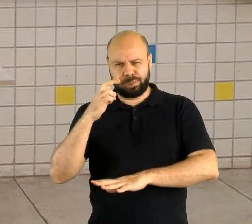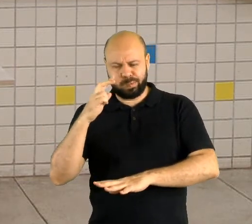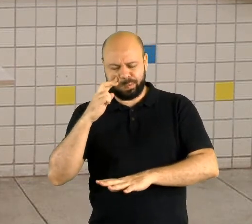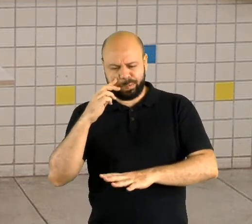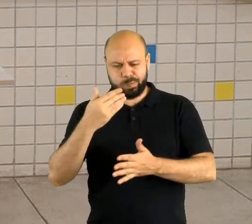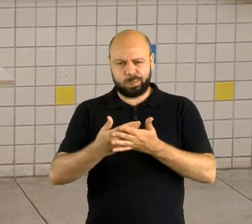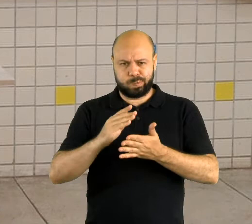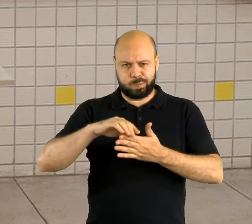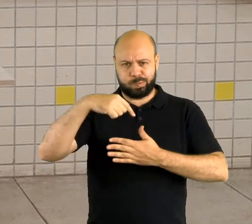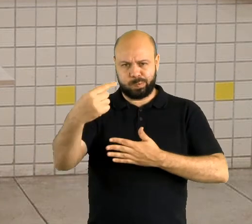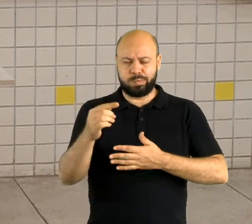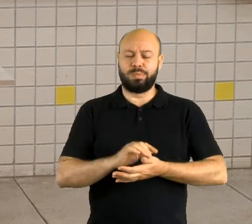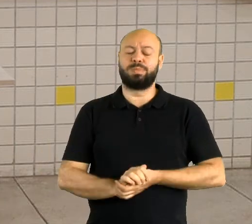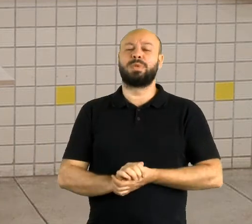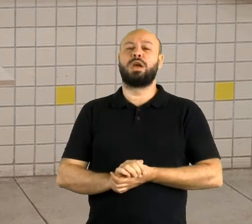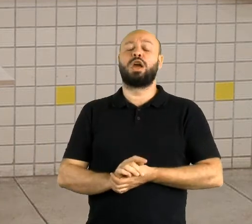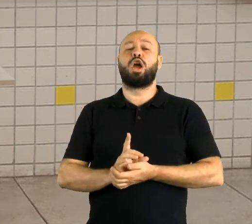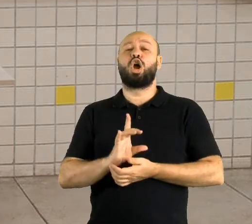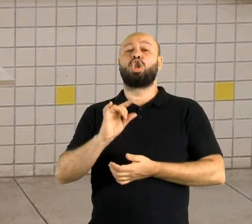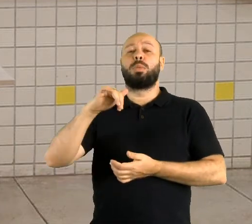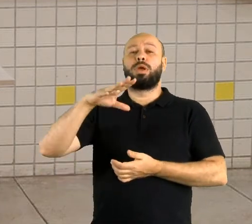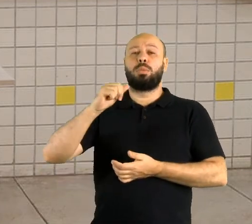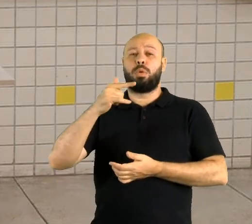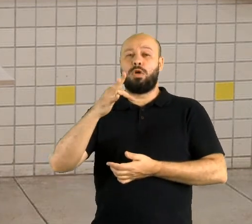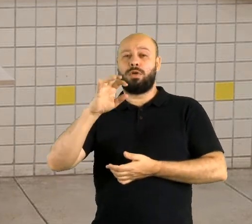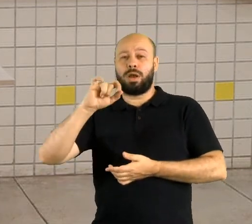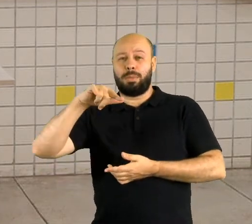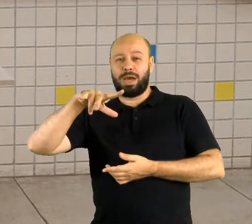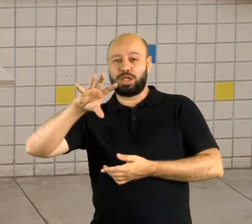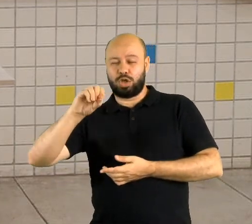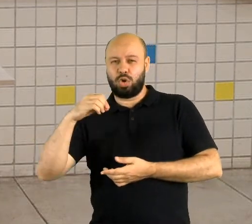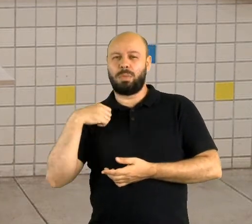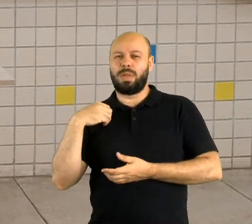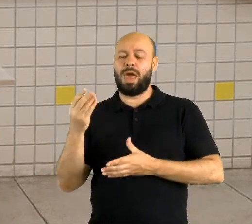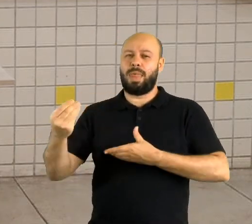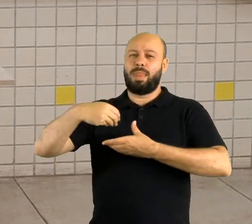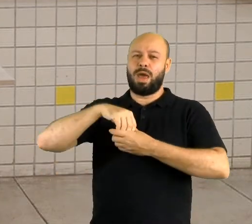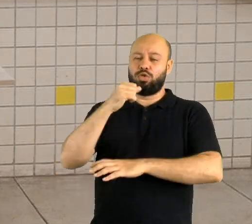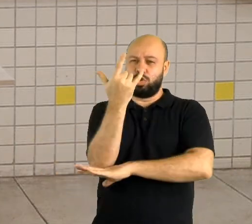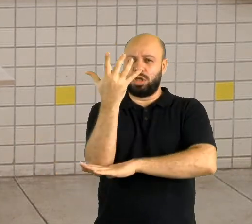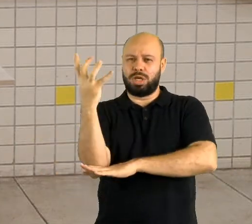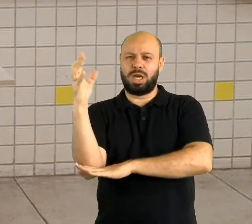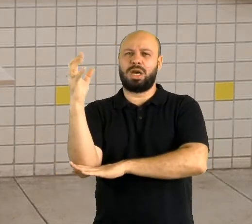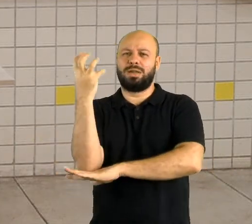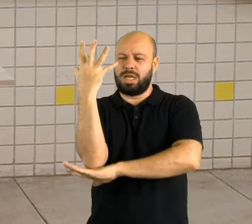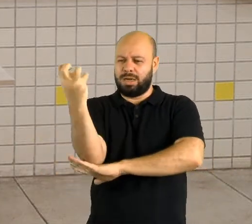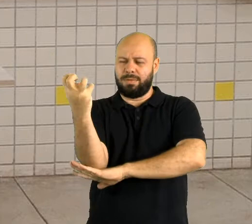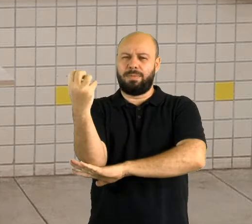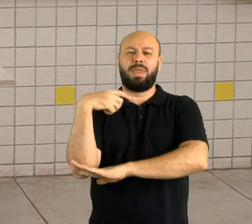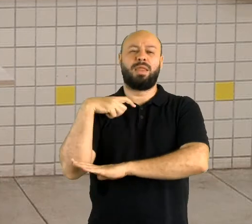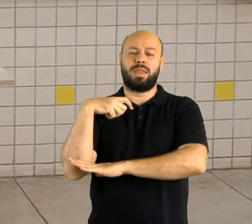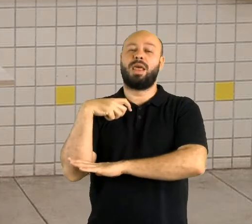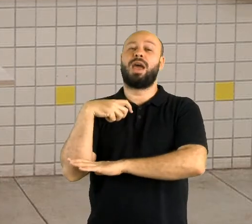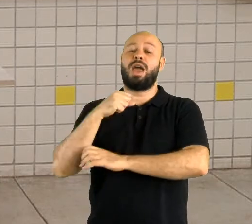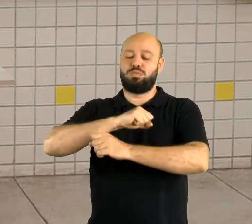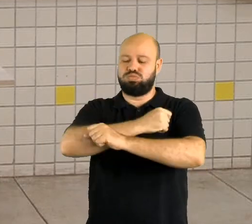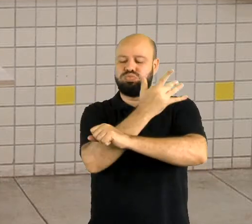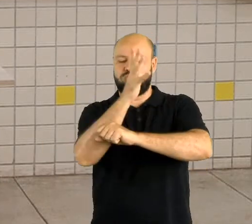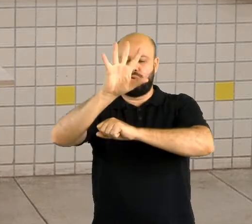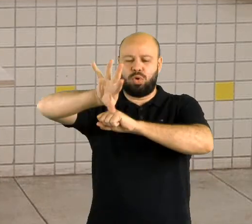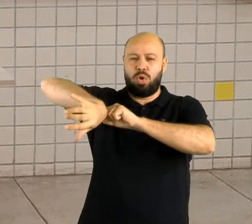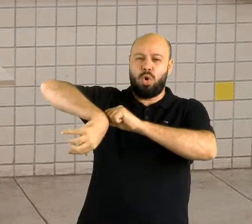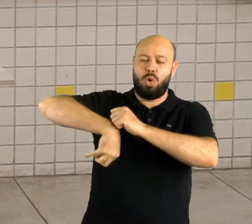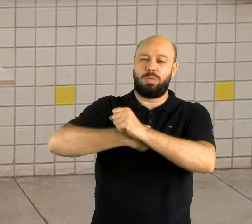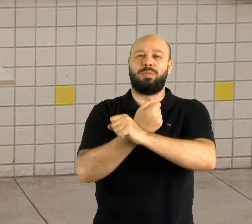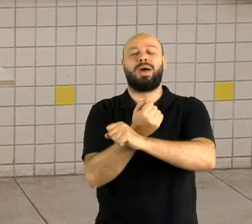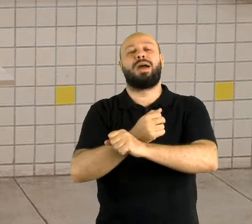ou principal domínio morfoclimático, cerrado. E dentro do cerrado, existem vários ecossistemas. Por exemplo, na região do